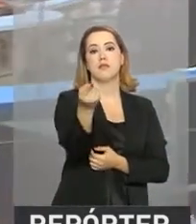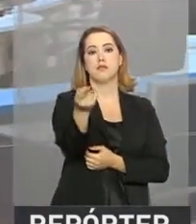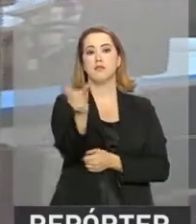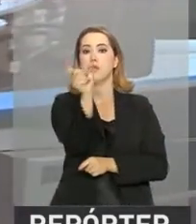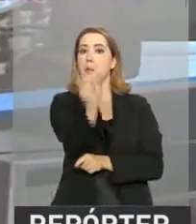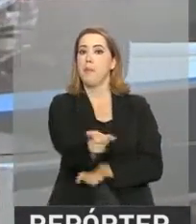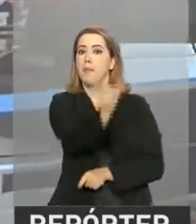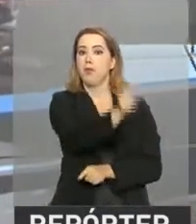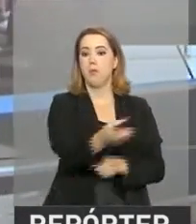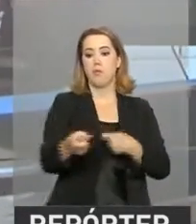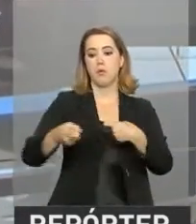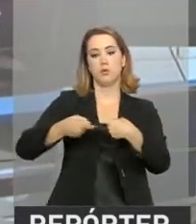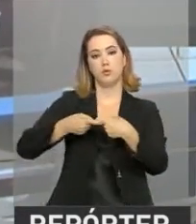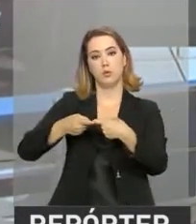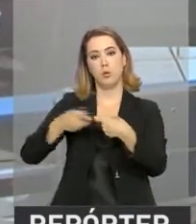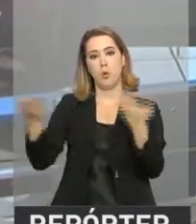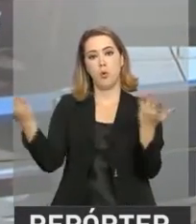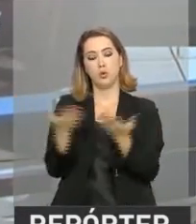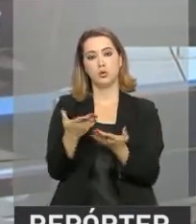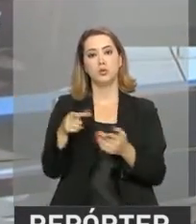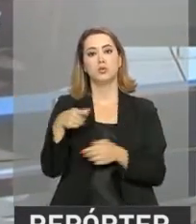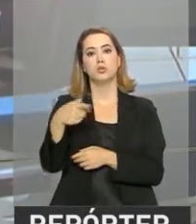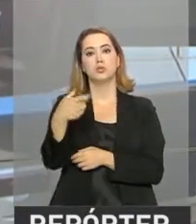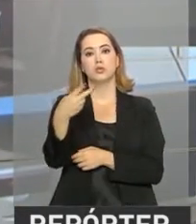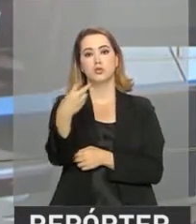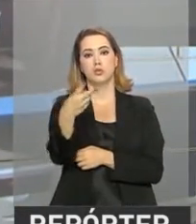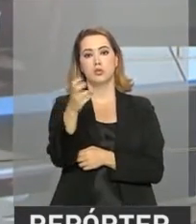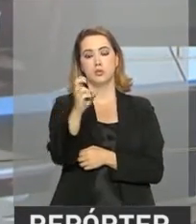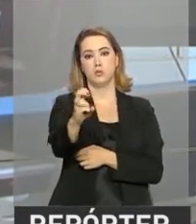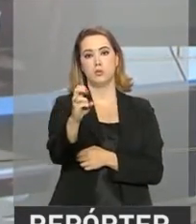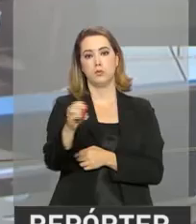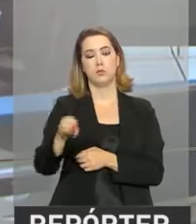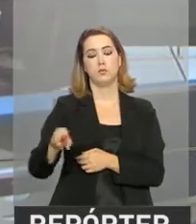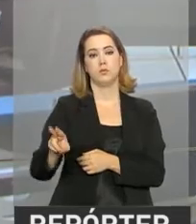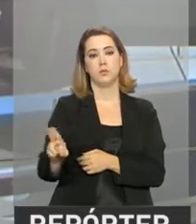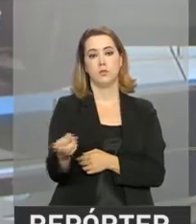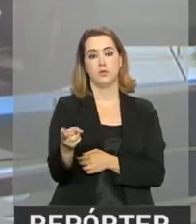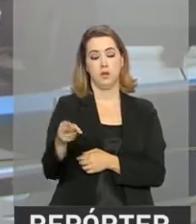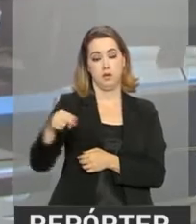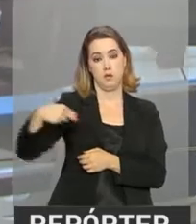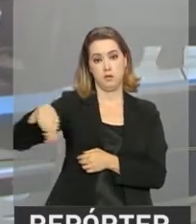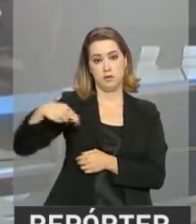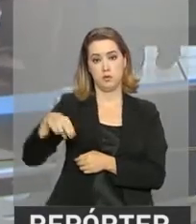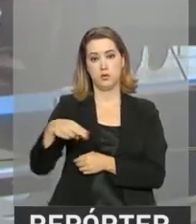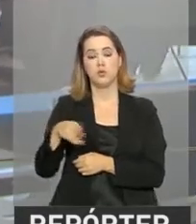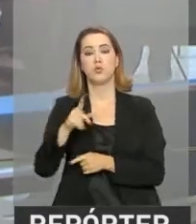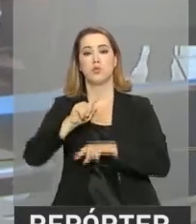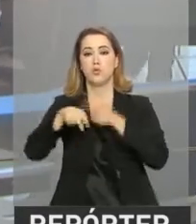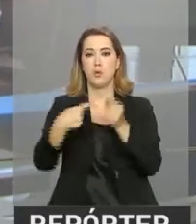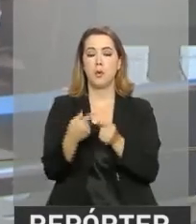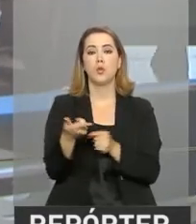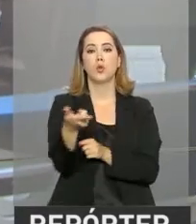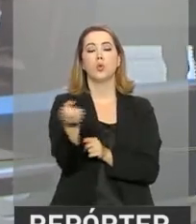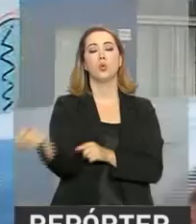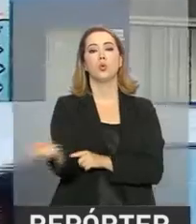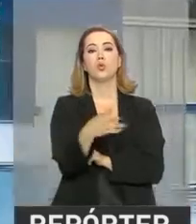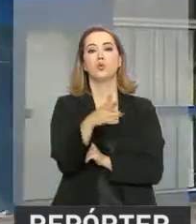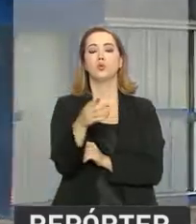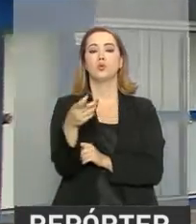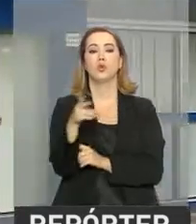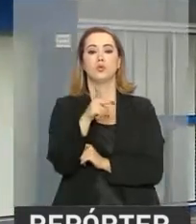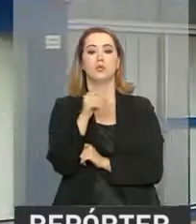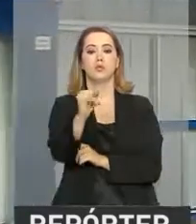agendadas entre hoje e 25 de novembro serão remarcadas o instituto vai entrar em contato com os beneficiários o